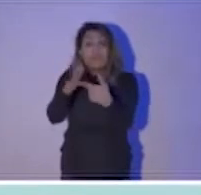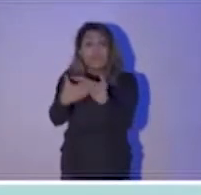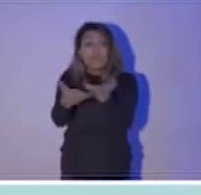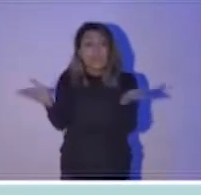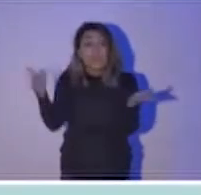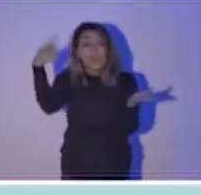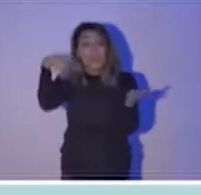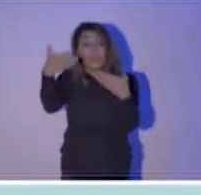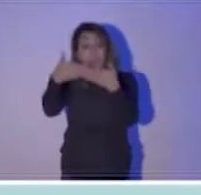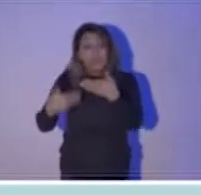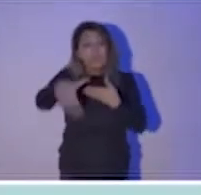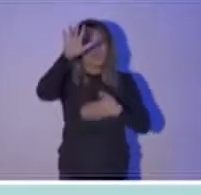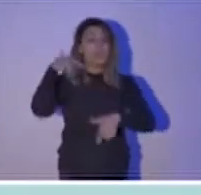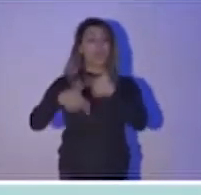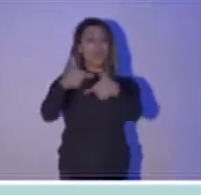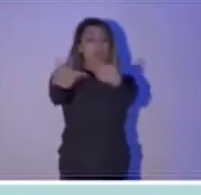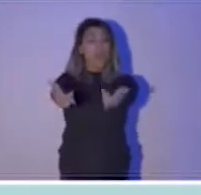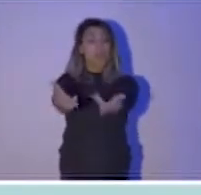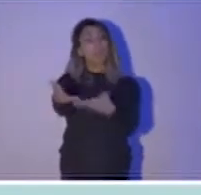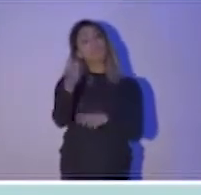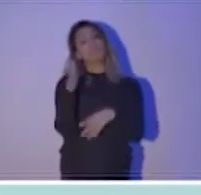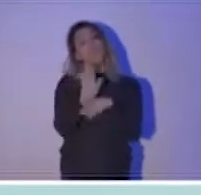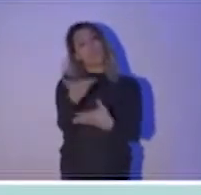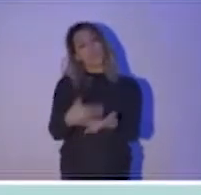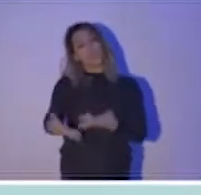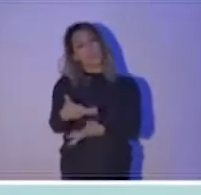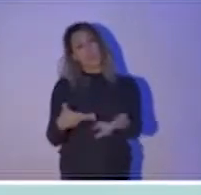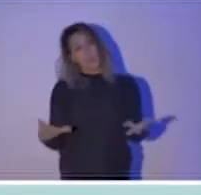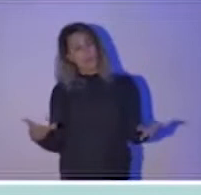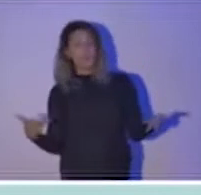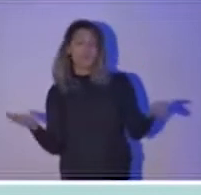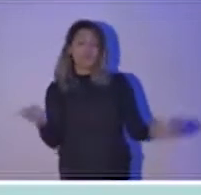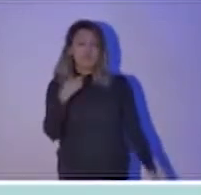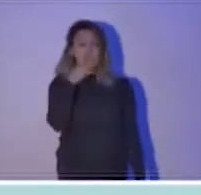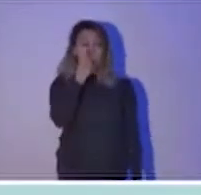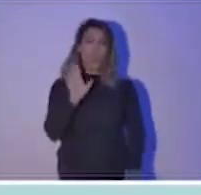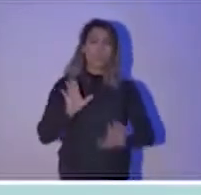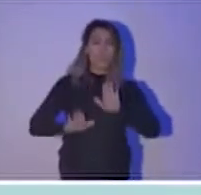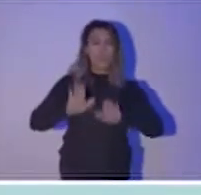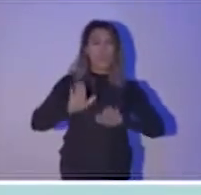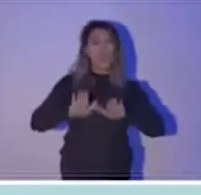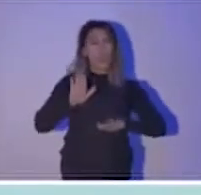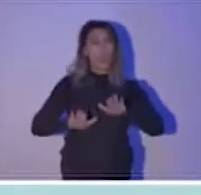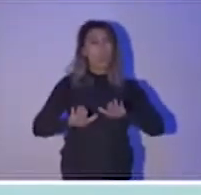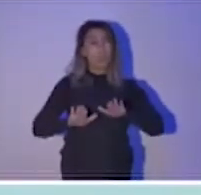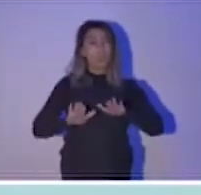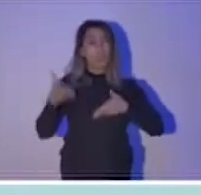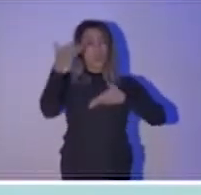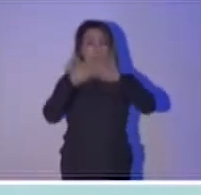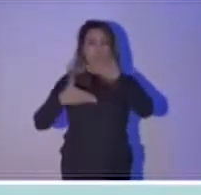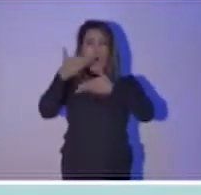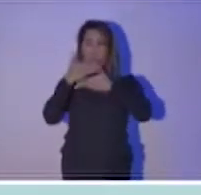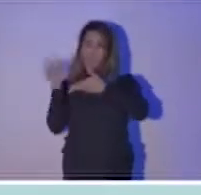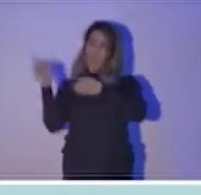que é importante é fortalecer esse regime de colaboração. Eu acho que talvez se eu voltasse um pouco nos slides da Camila,